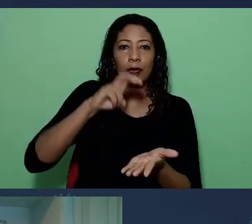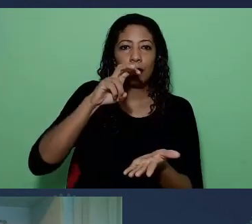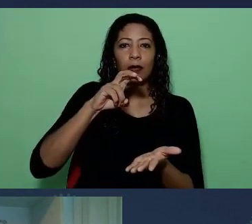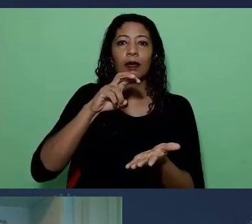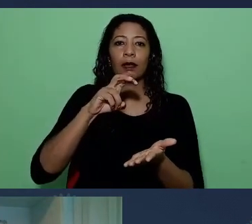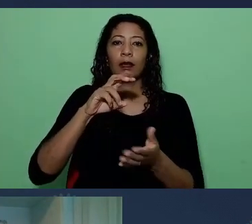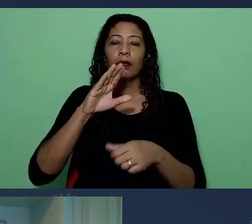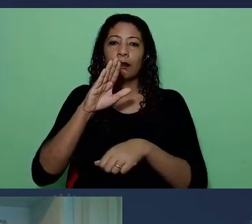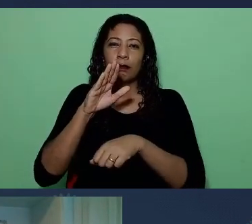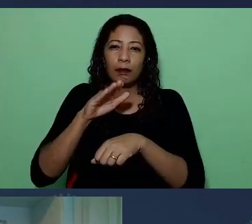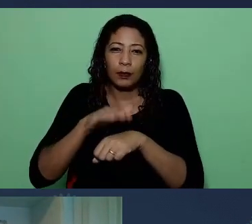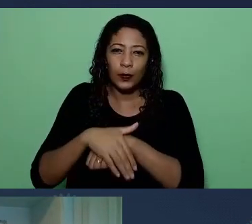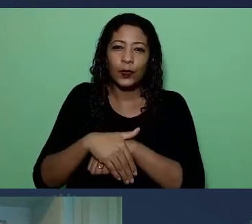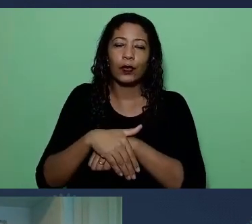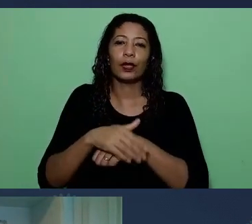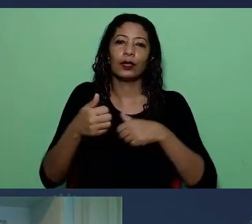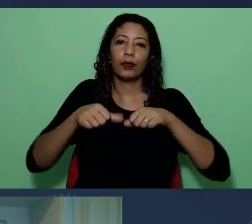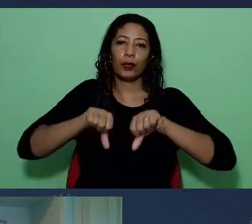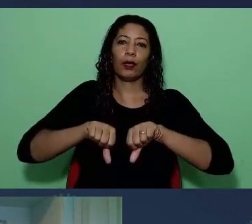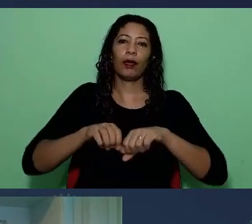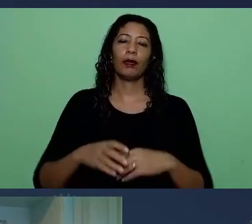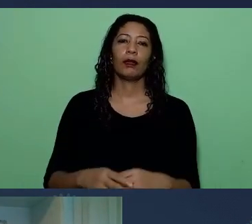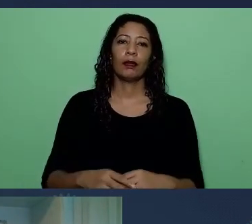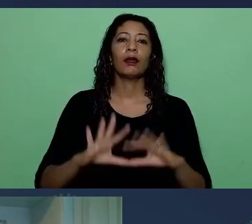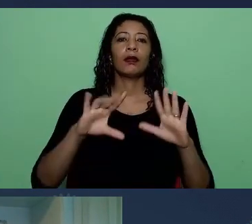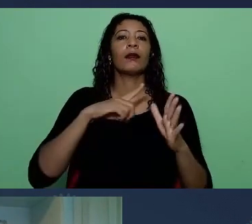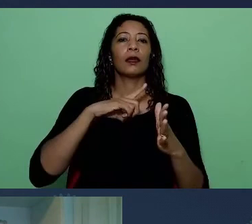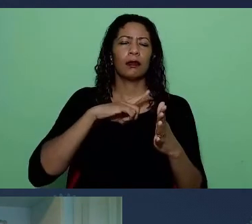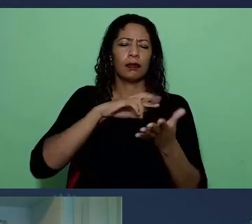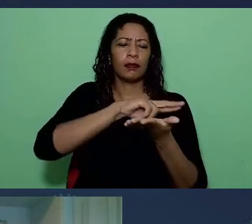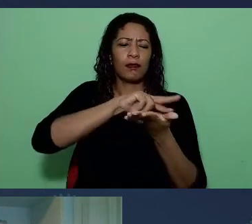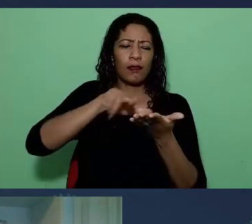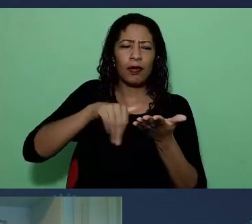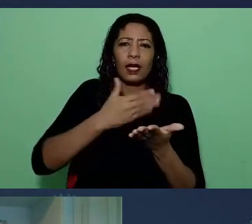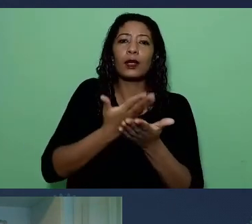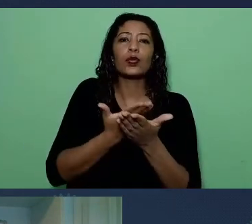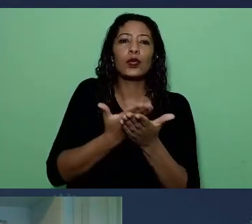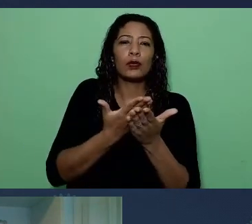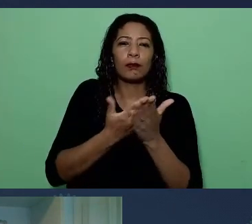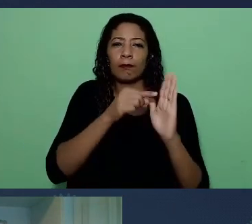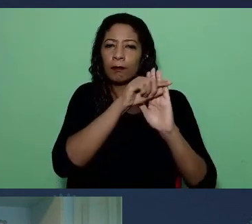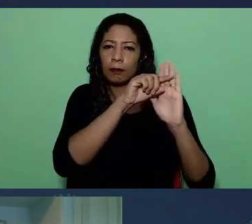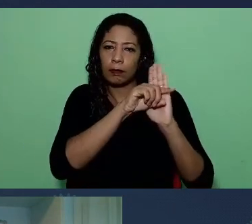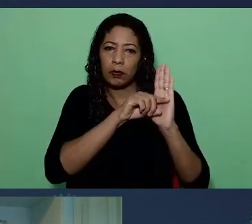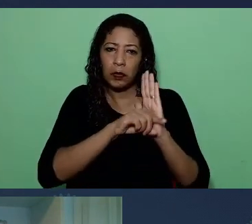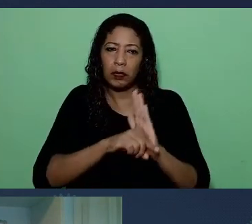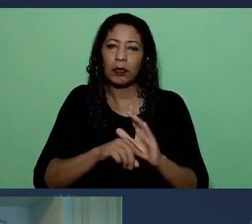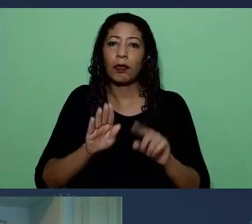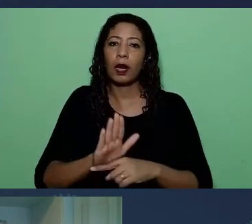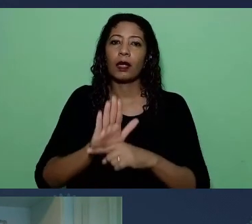pacientes, tá? Mas a gente tem vários estudos sendo conduzidos também para avaliar essa questão da qualidade do sono.